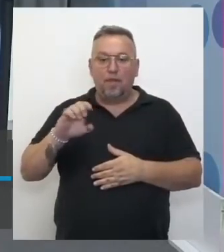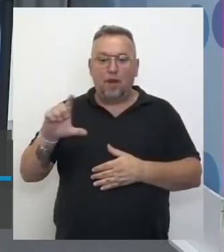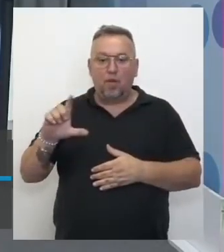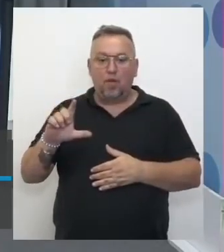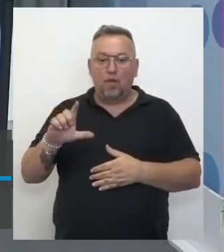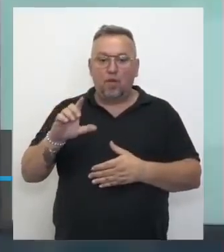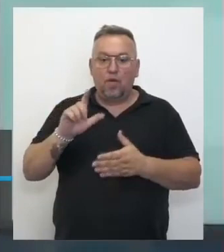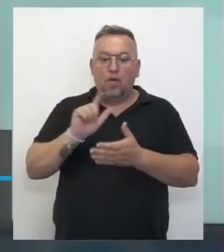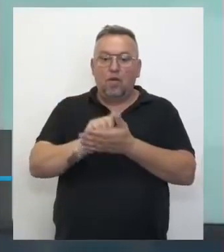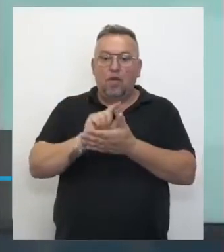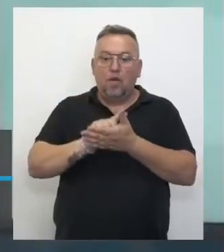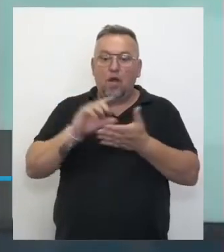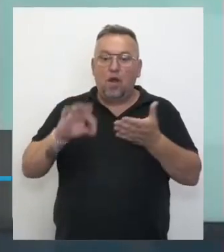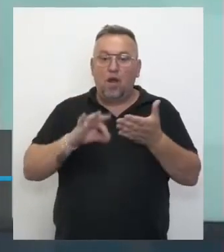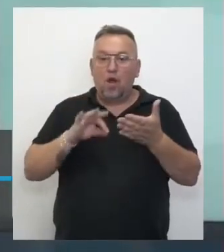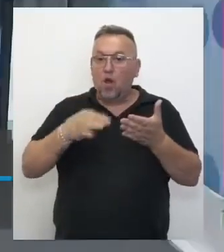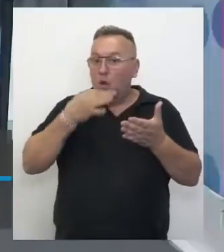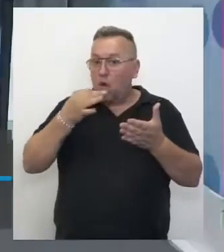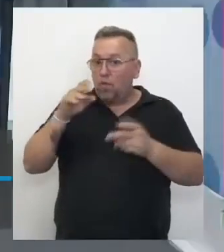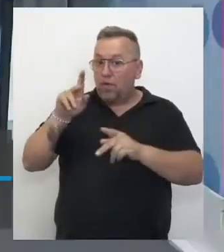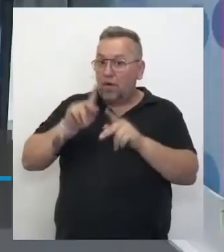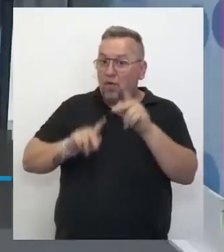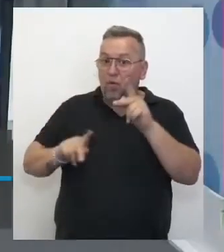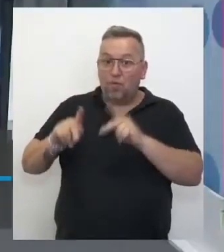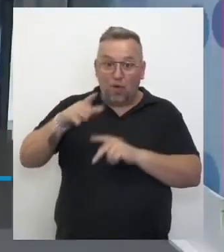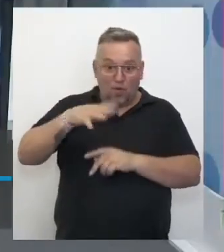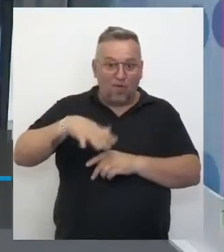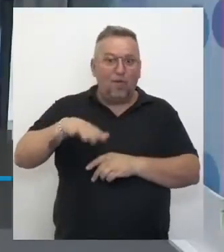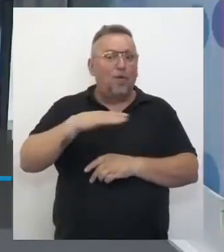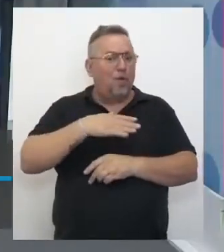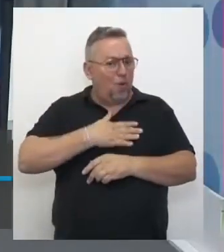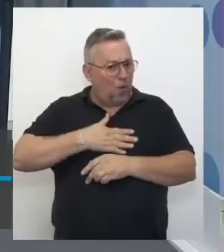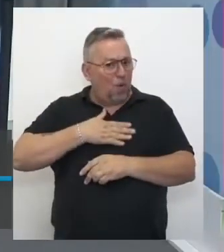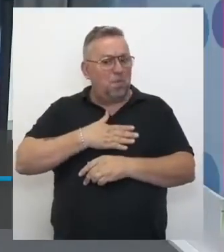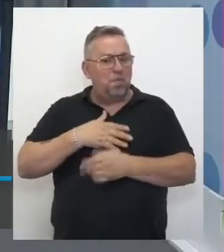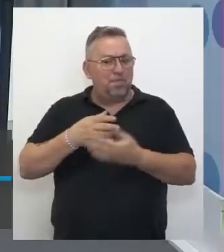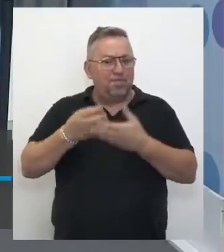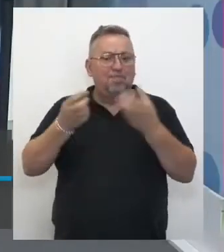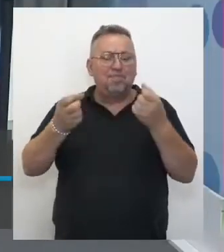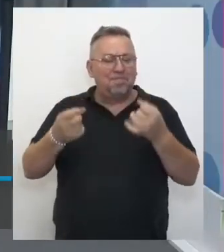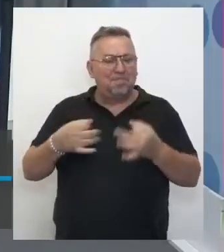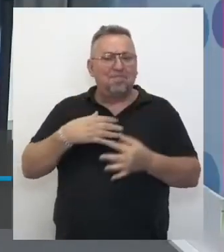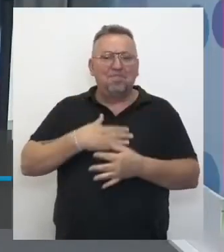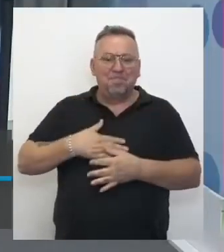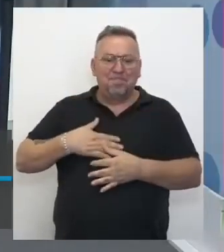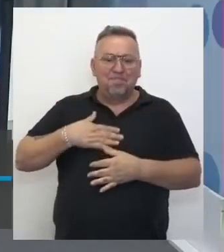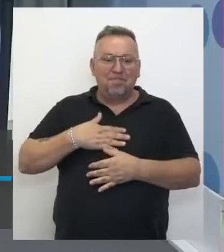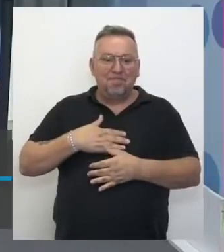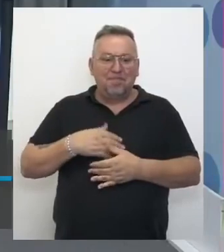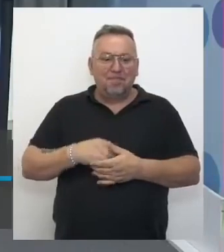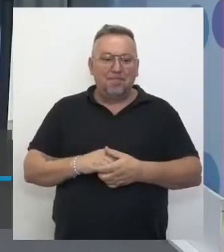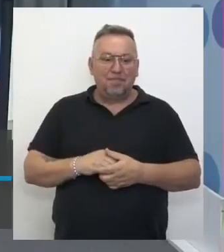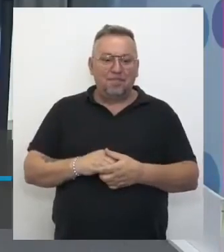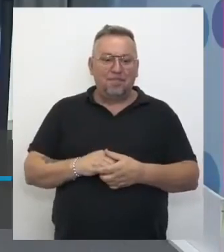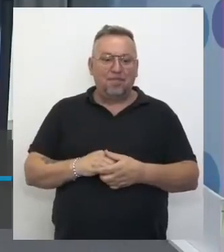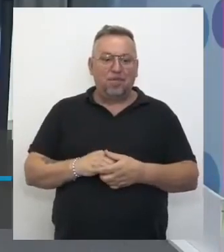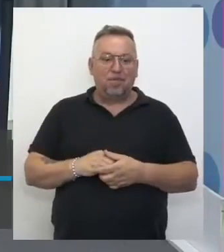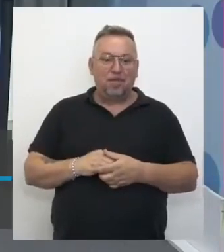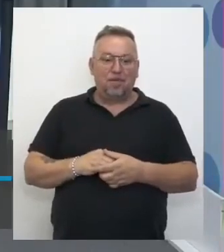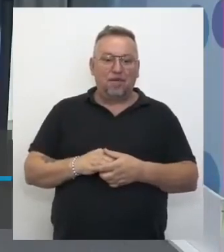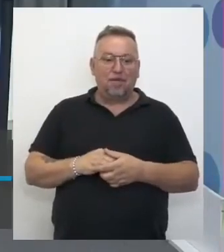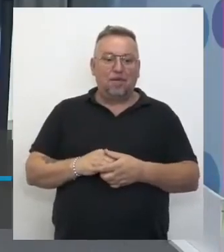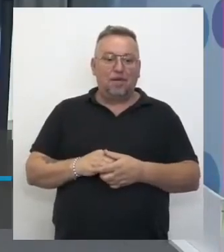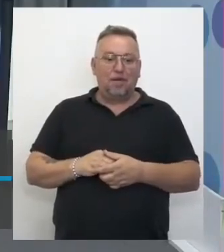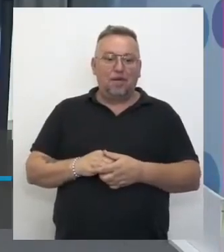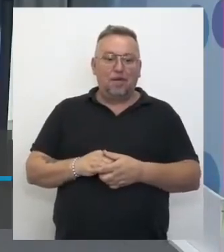falar. assinado é a opinião do povo. Ótimo, gostei dessa definição aí. Né? Já vou adotá-la e aderir. Então vamos